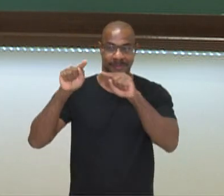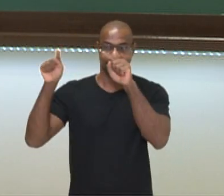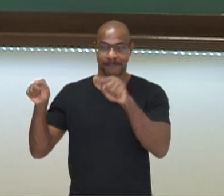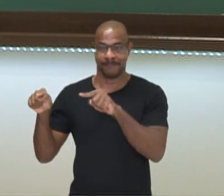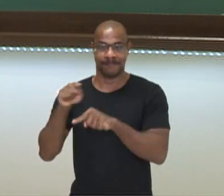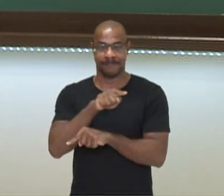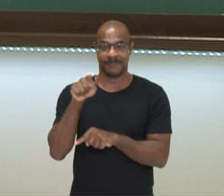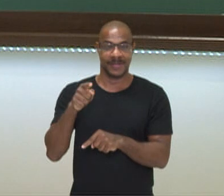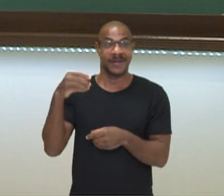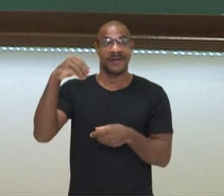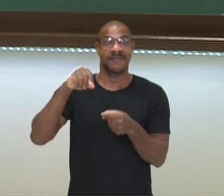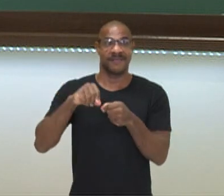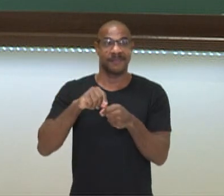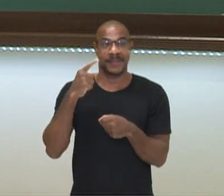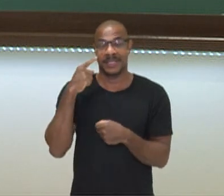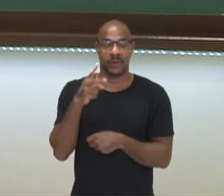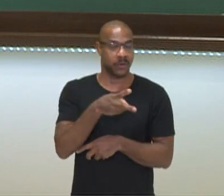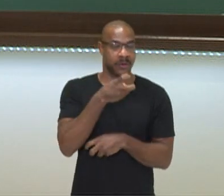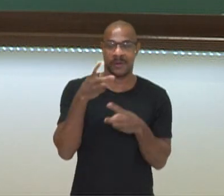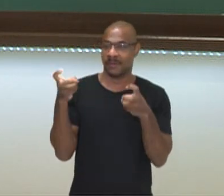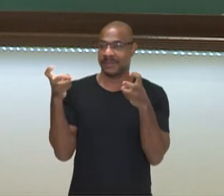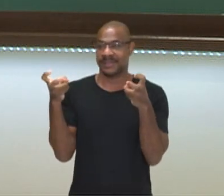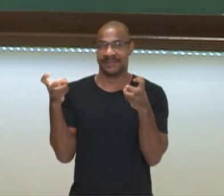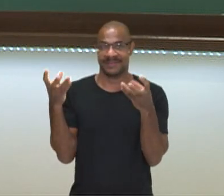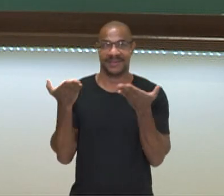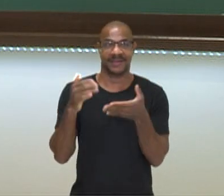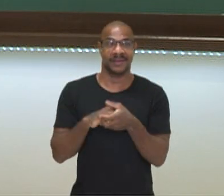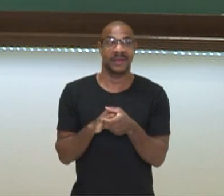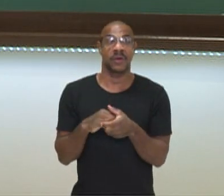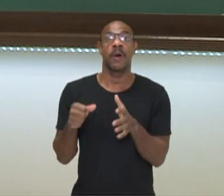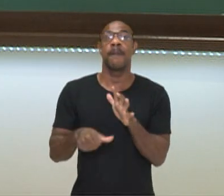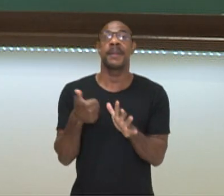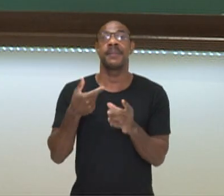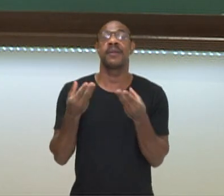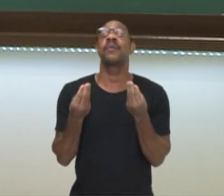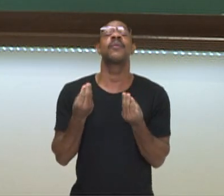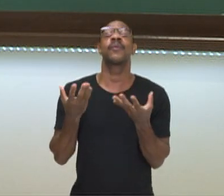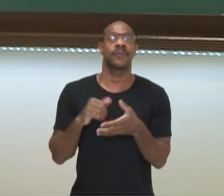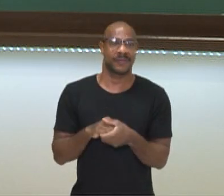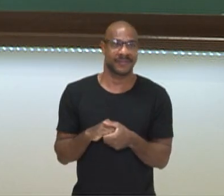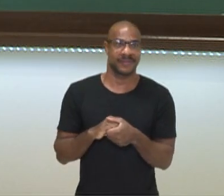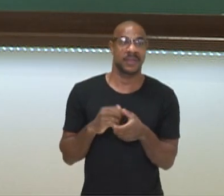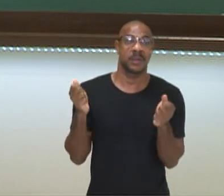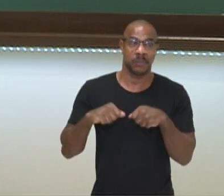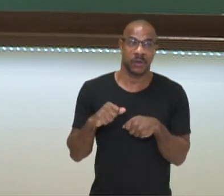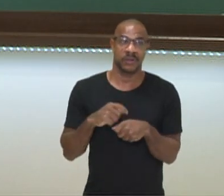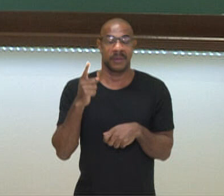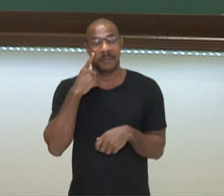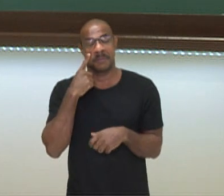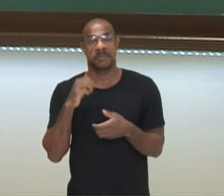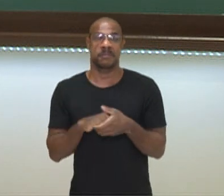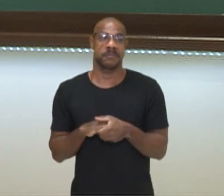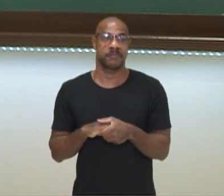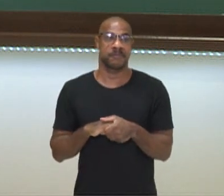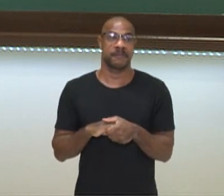vou ter que olhar os 2 parênteses. Mas, professora, qual que eu olho primeiro? Bom, você pode olhar os